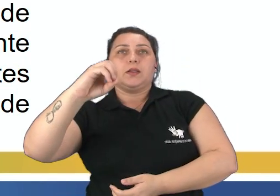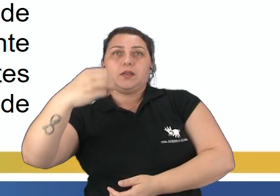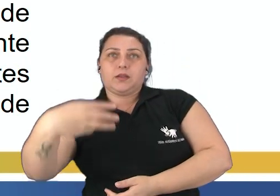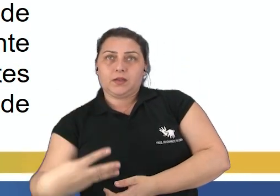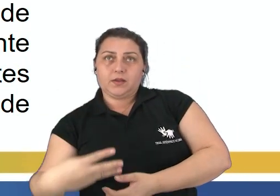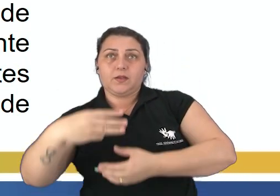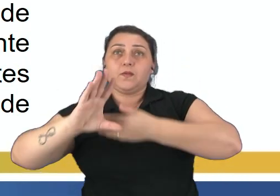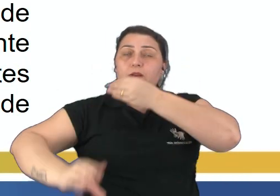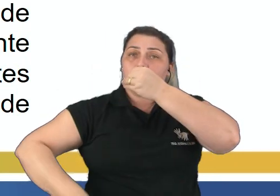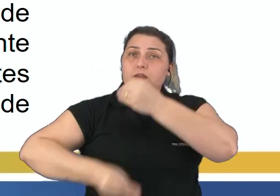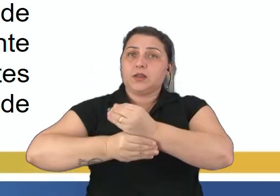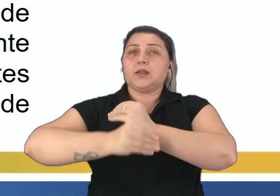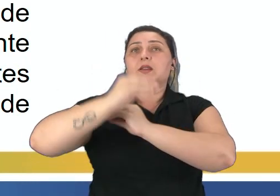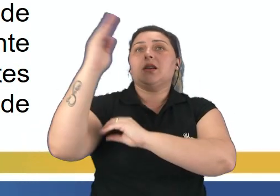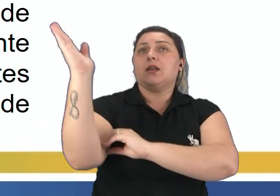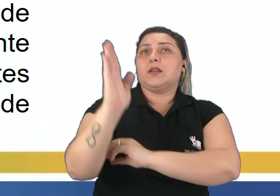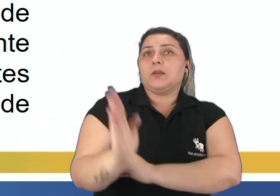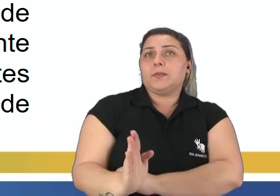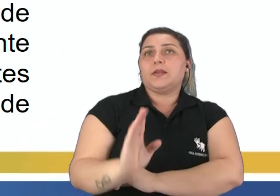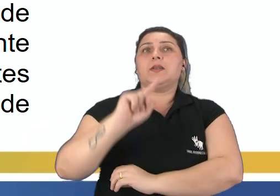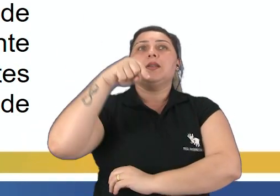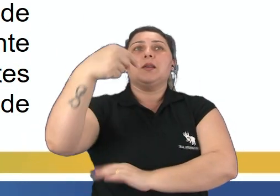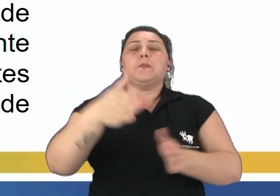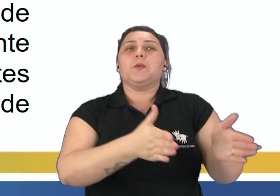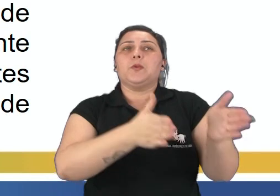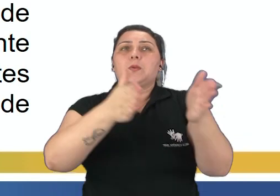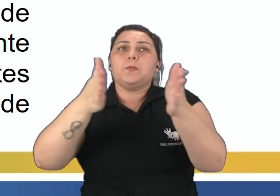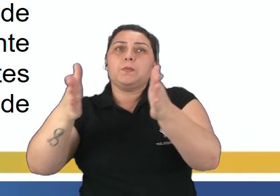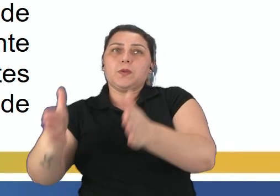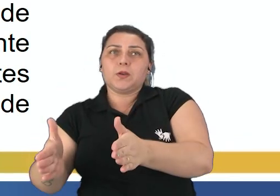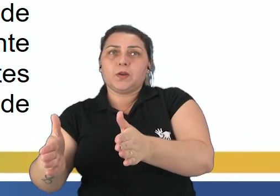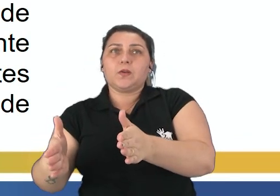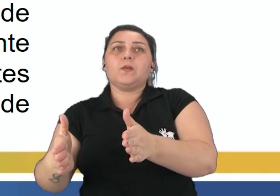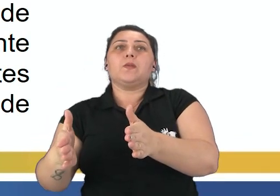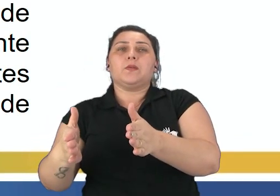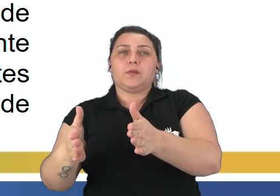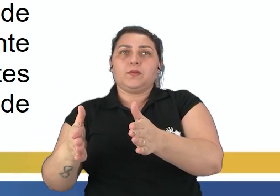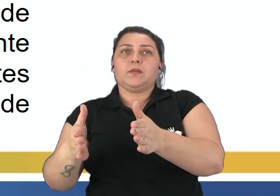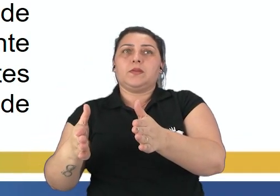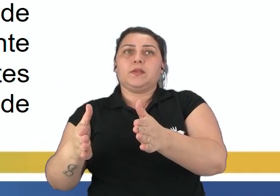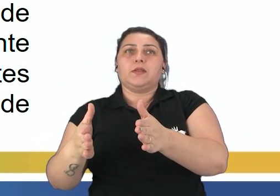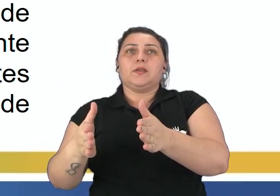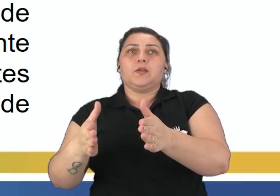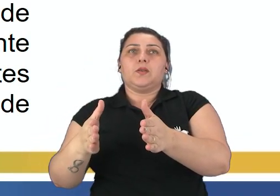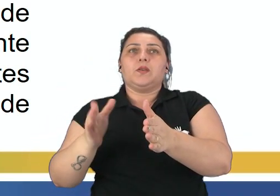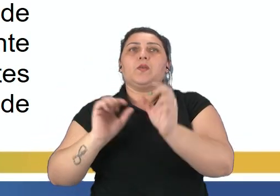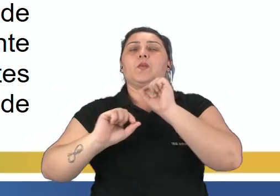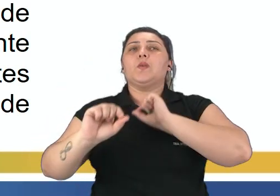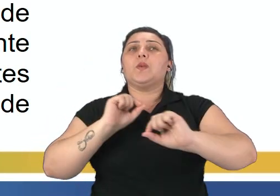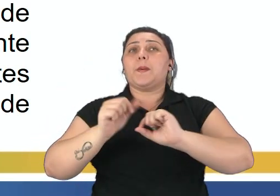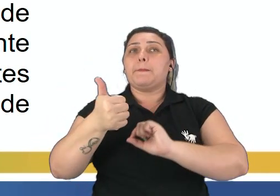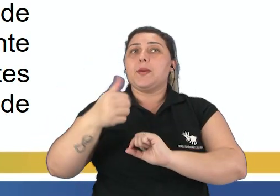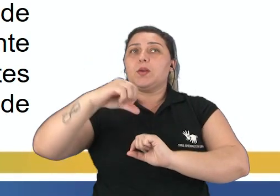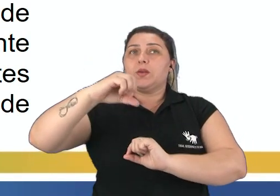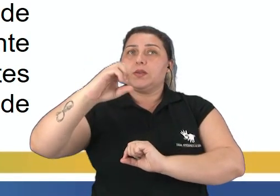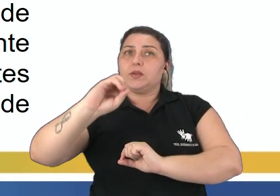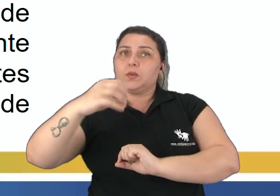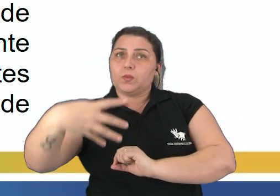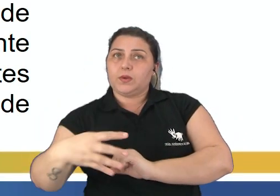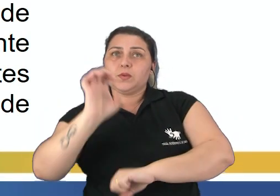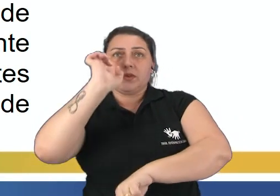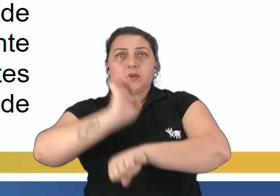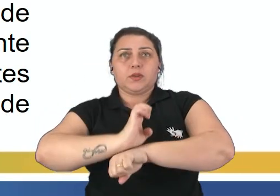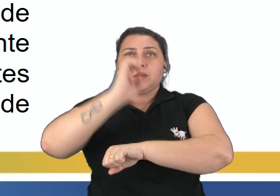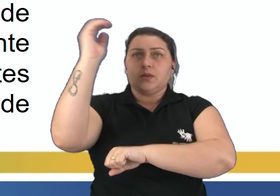Em 1903, foi anexado ao Brasil, após pedido de conflagração. Em 1904,